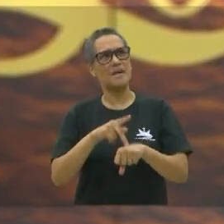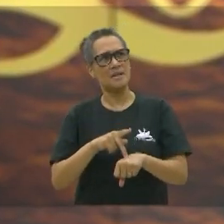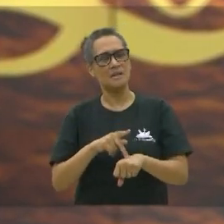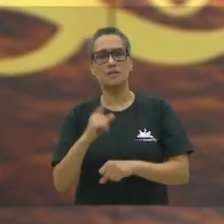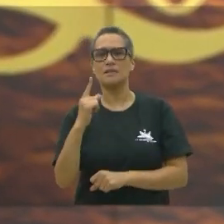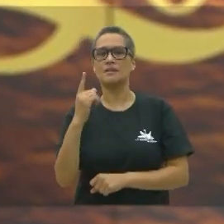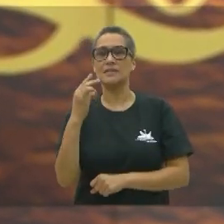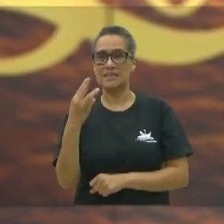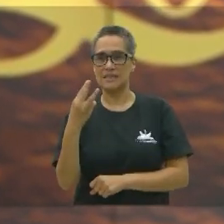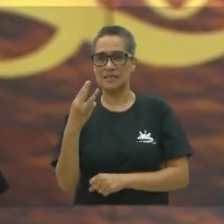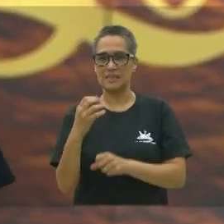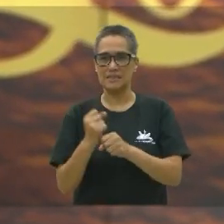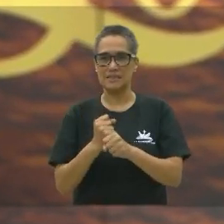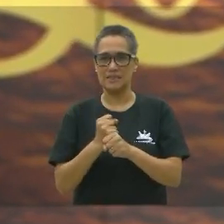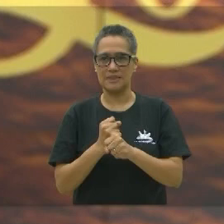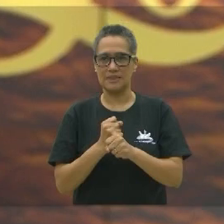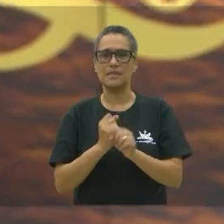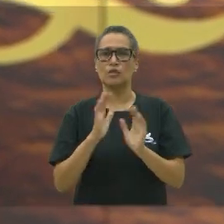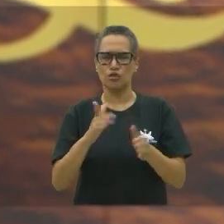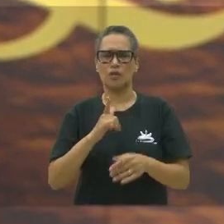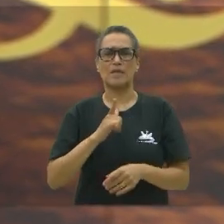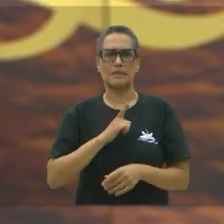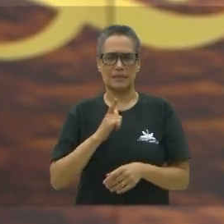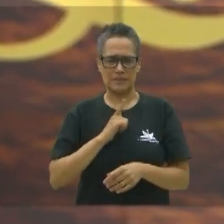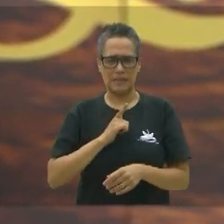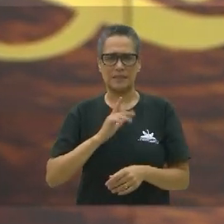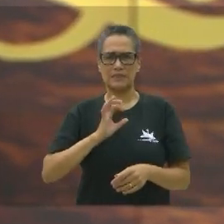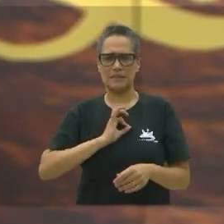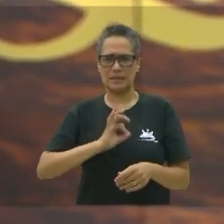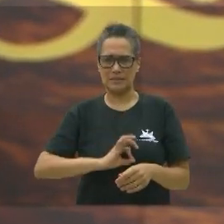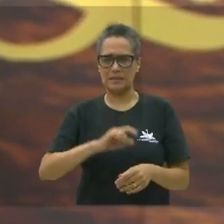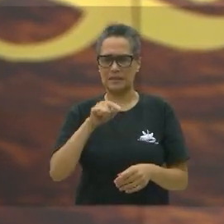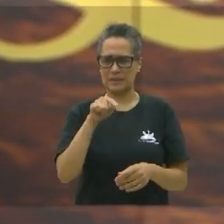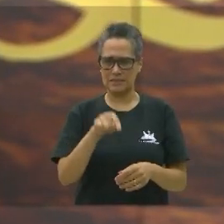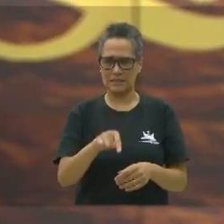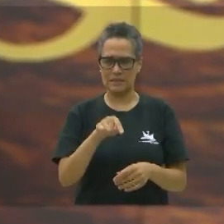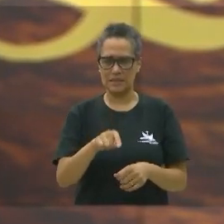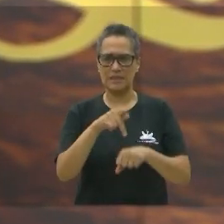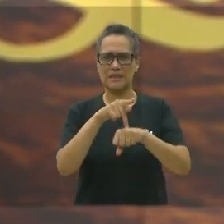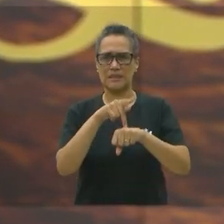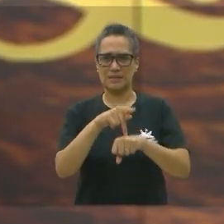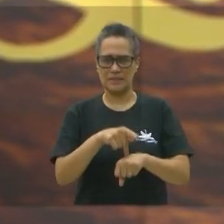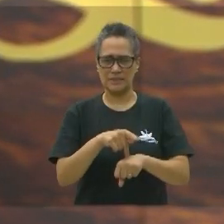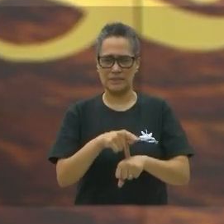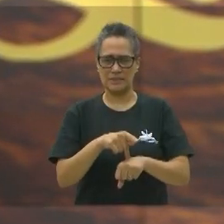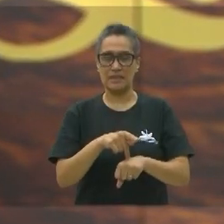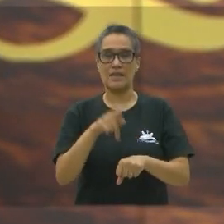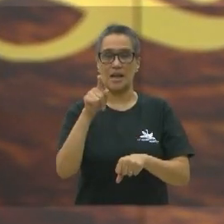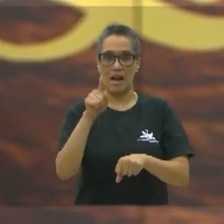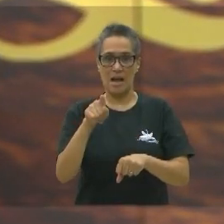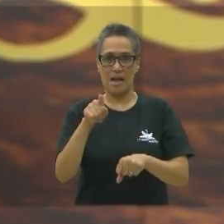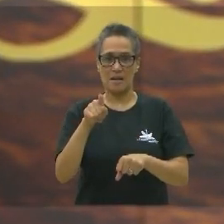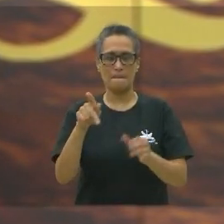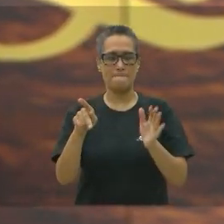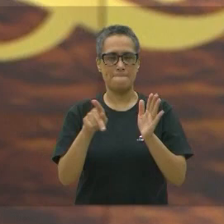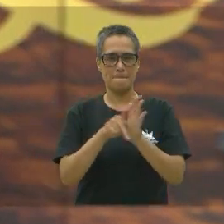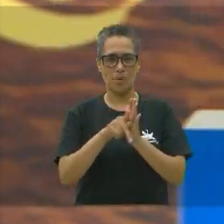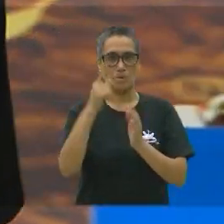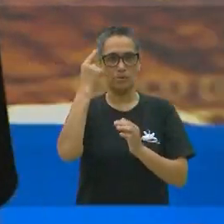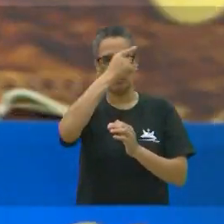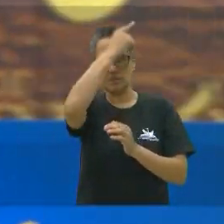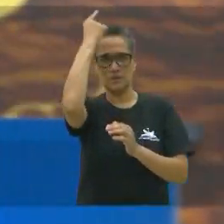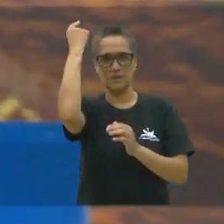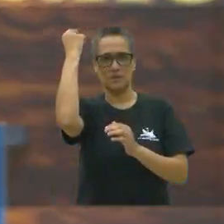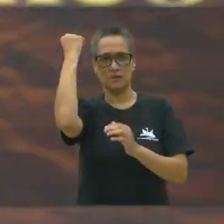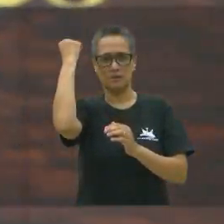13 anos, já tem bastante tempo que eu sou pároco desta paróquia dedicada a São Sebastião lá em Taubaté, e na minha